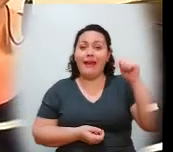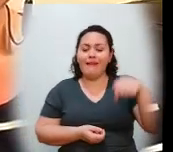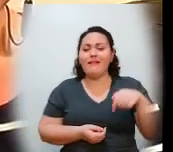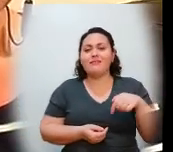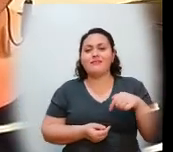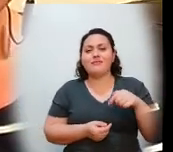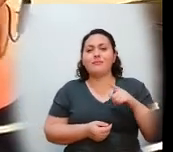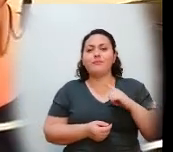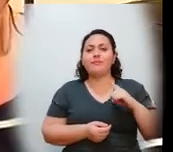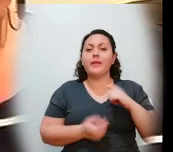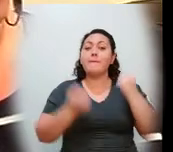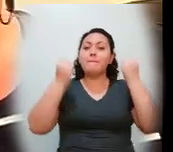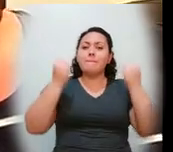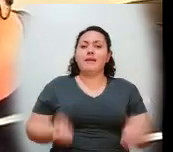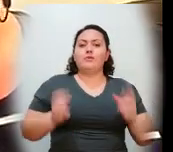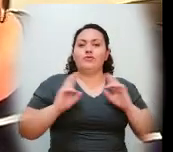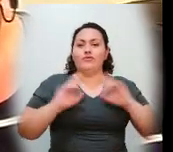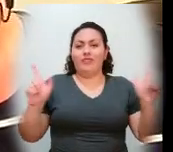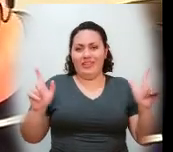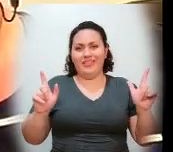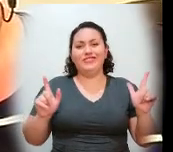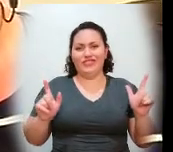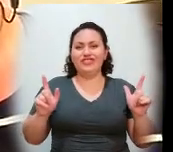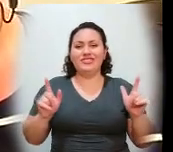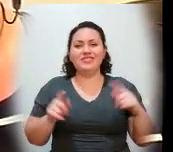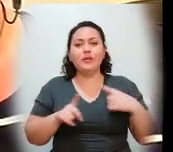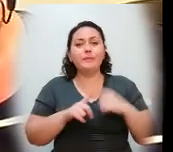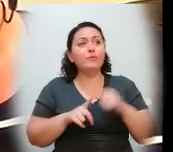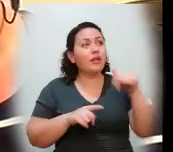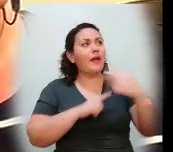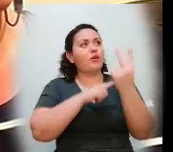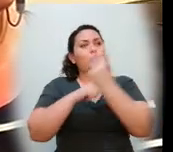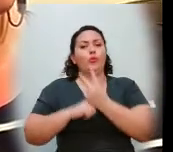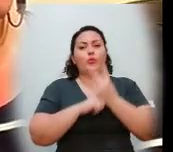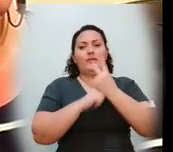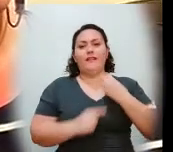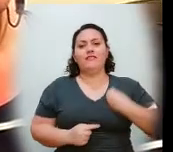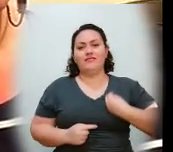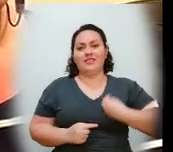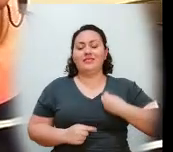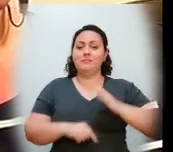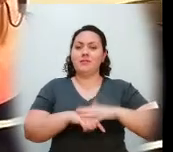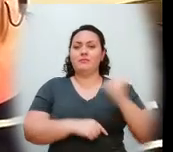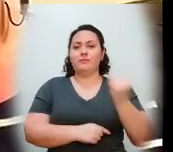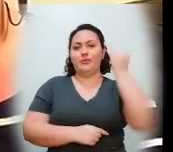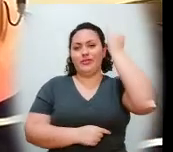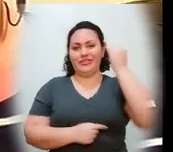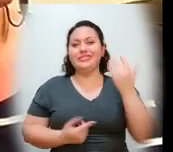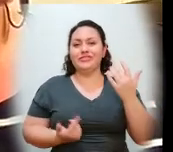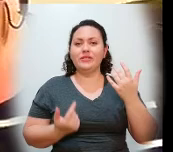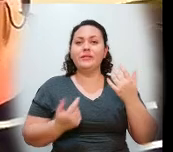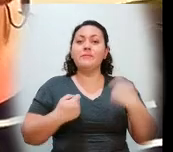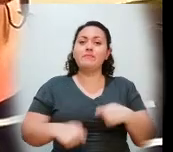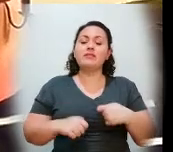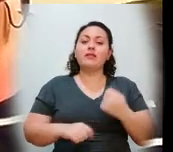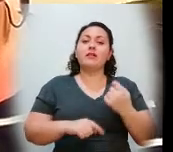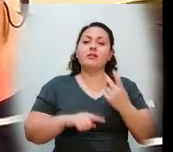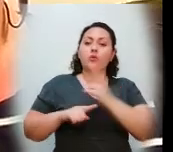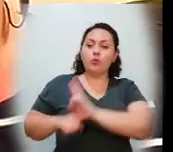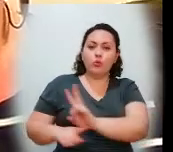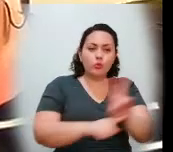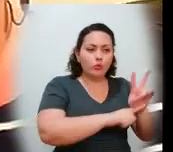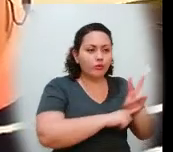diferente, né? Ela tem um peso É diferente, né, a Ana, de isso. preservação da vida, assim. É, né? com E de certeza. cuidado para